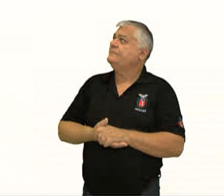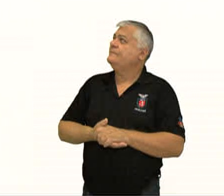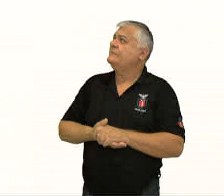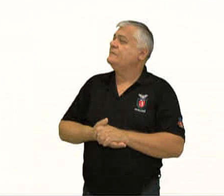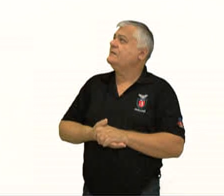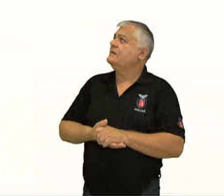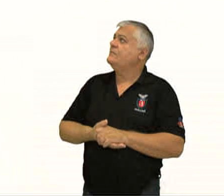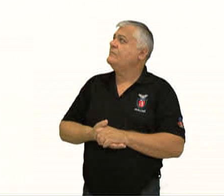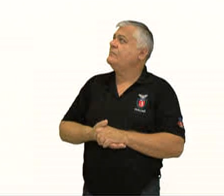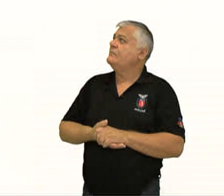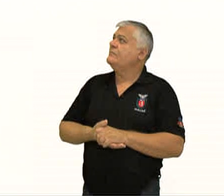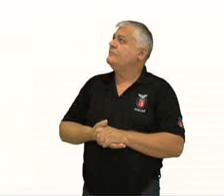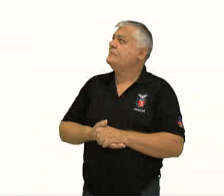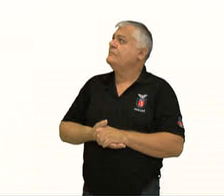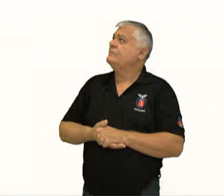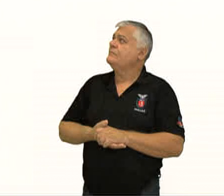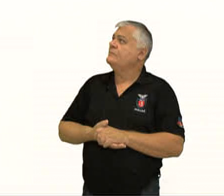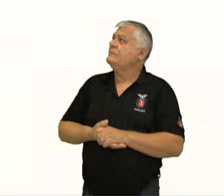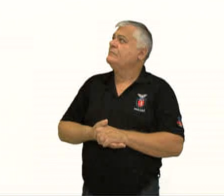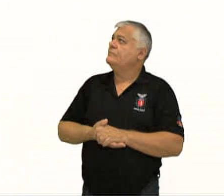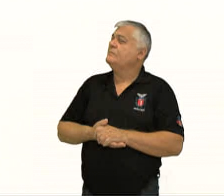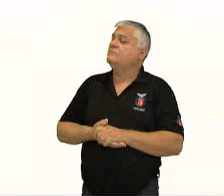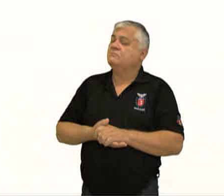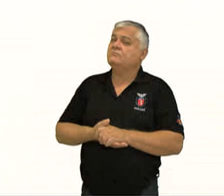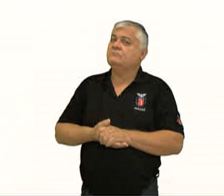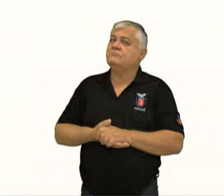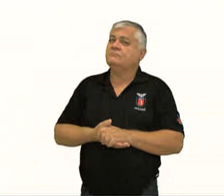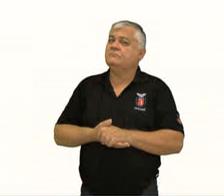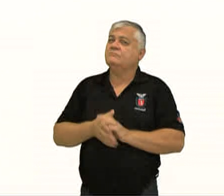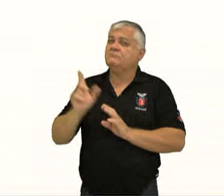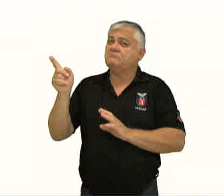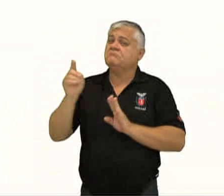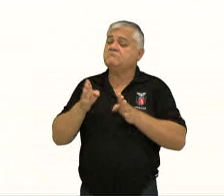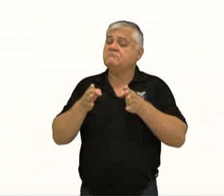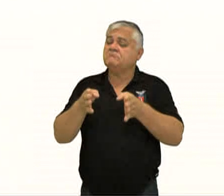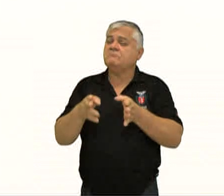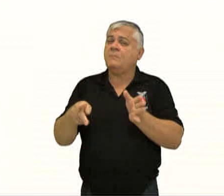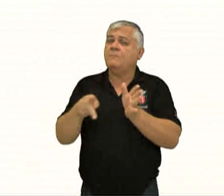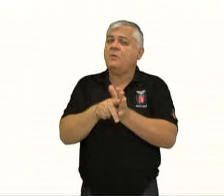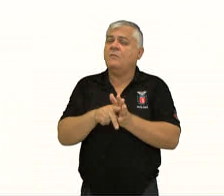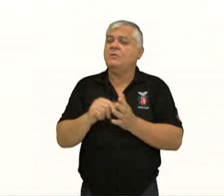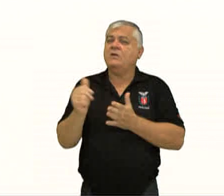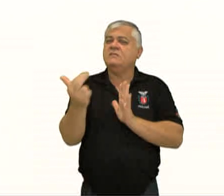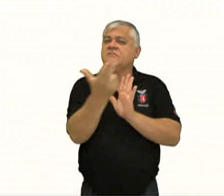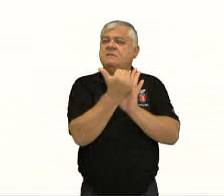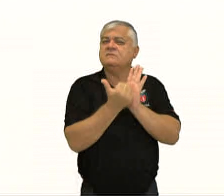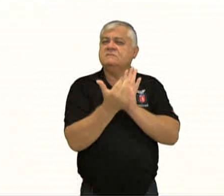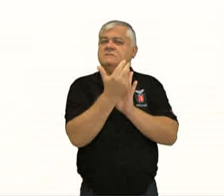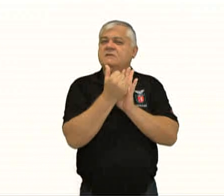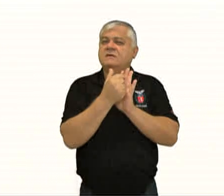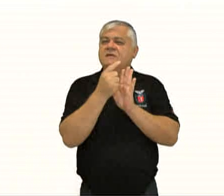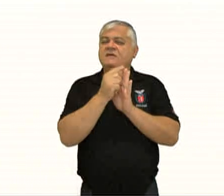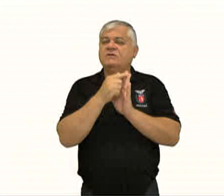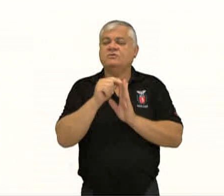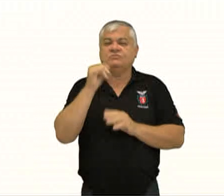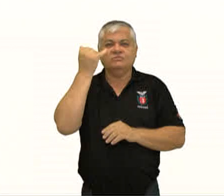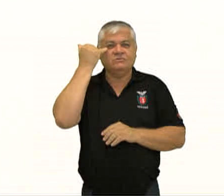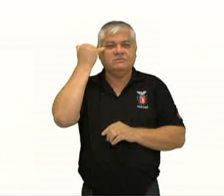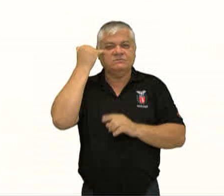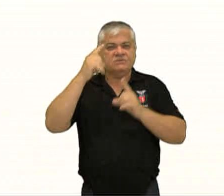a Crunchyroll, dedicada a filmes, séries e animes do Japão, e a Oldflix, que oferece filmes e